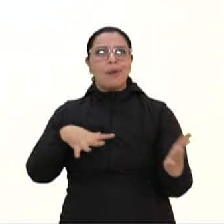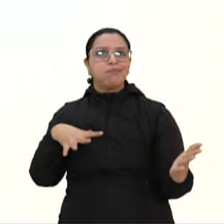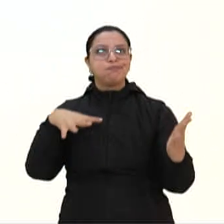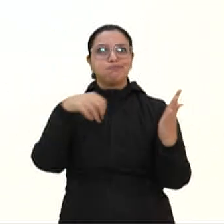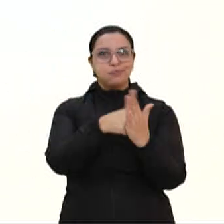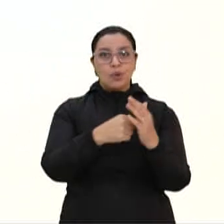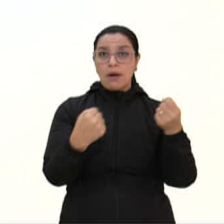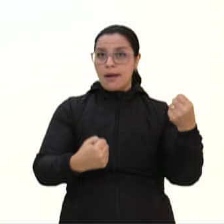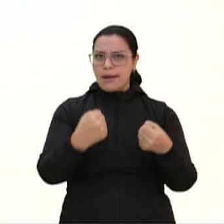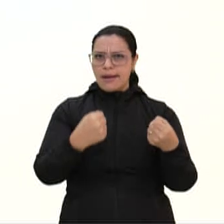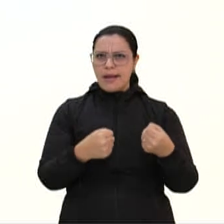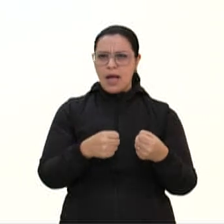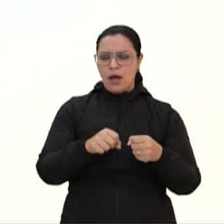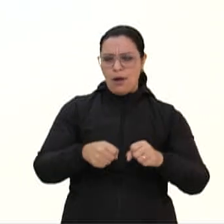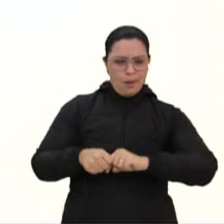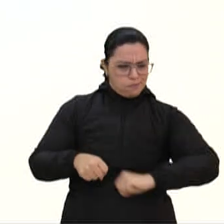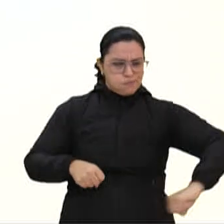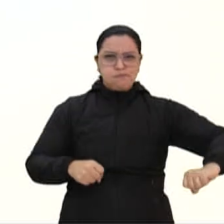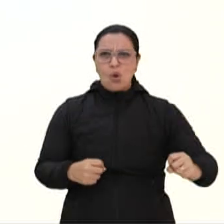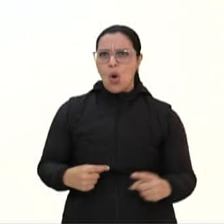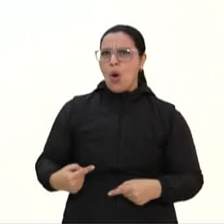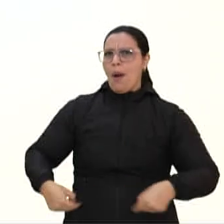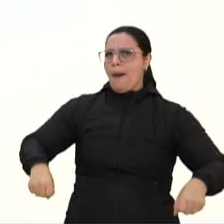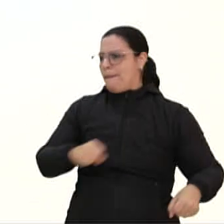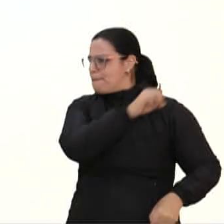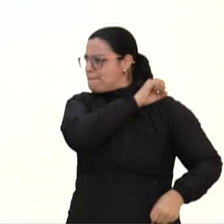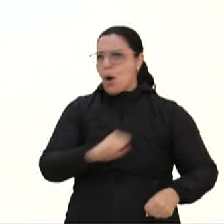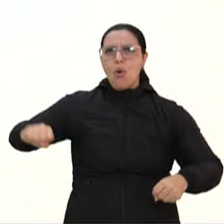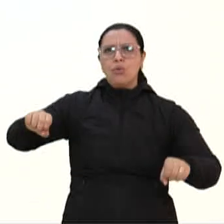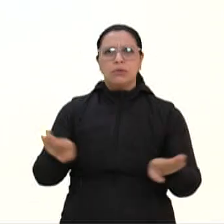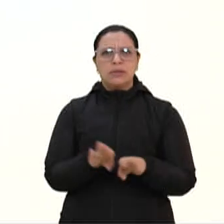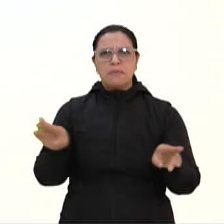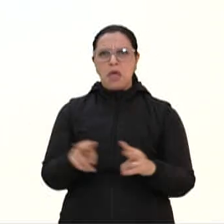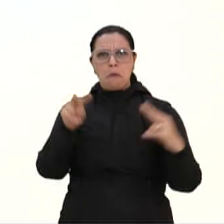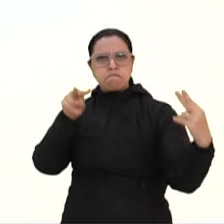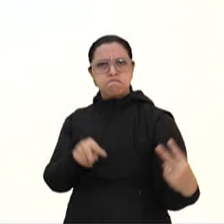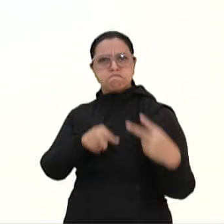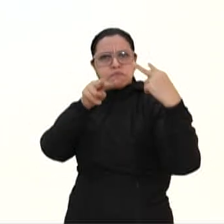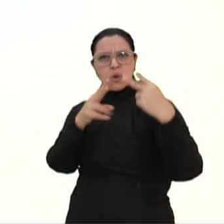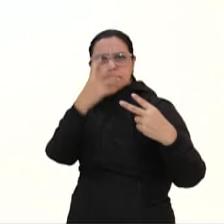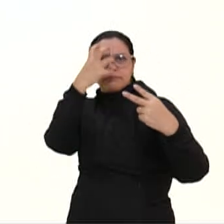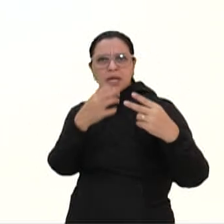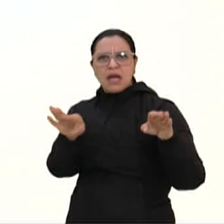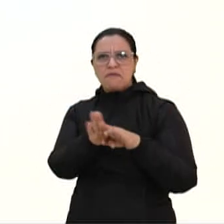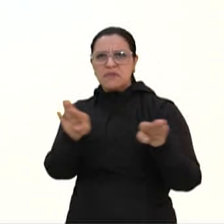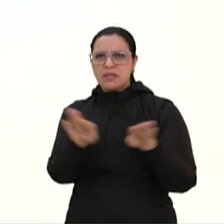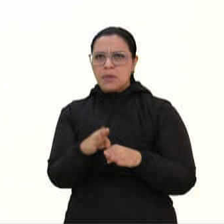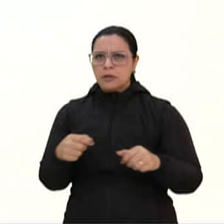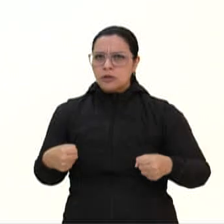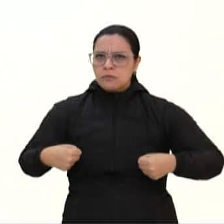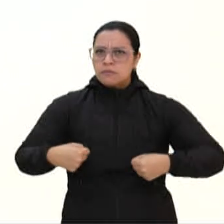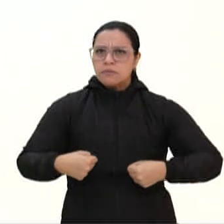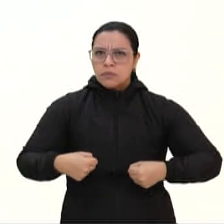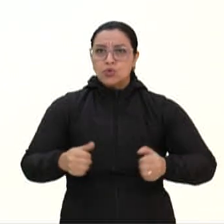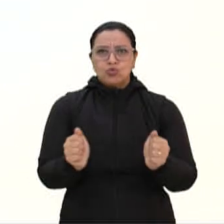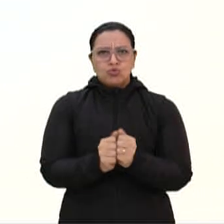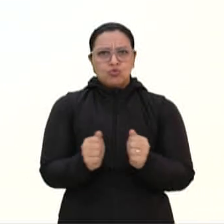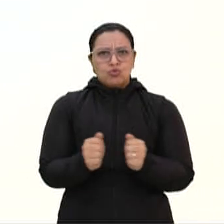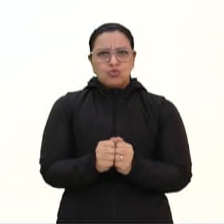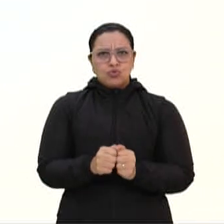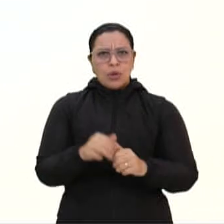batida. Sai do veículo arrebentando as portas. Olhares ferozes, torsos inclinados para